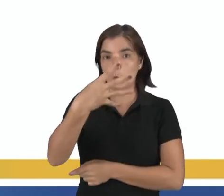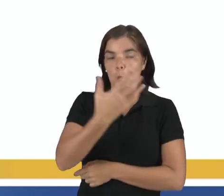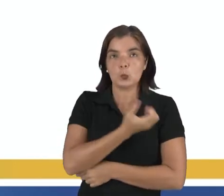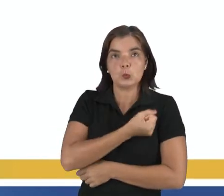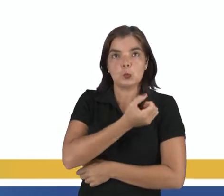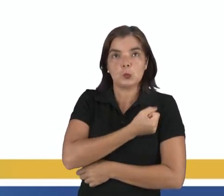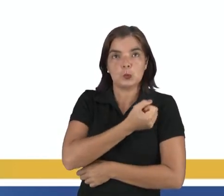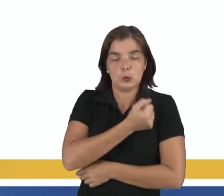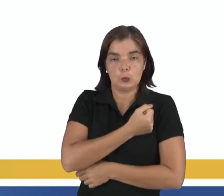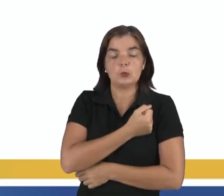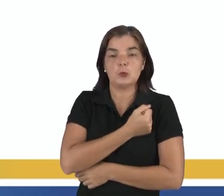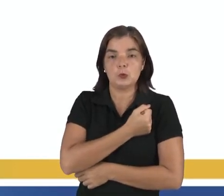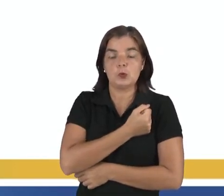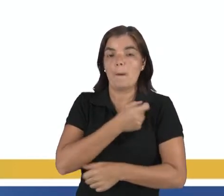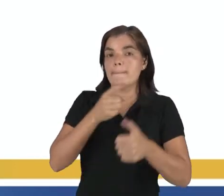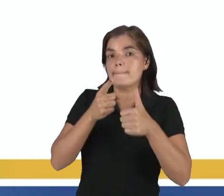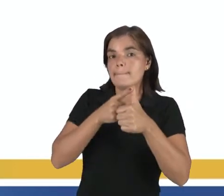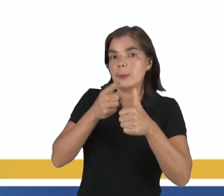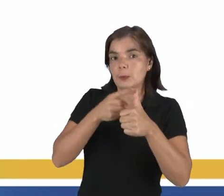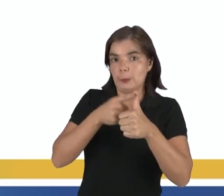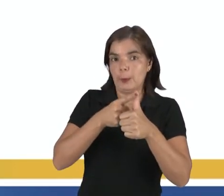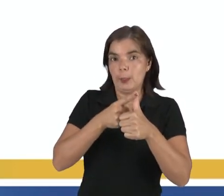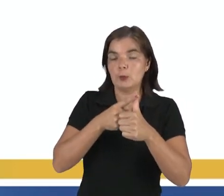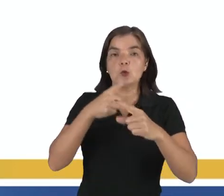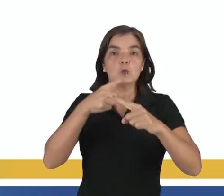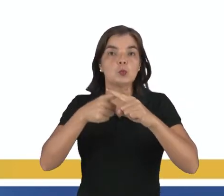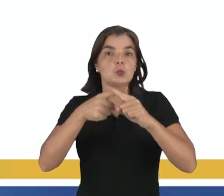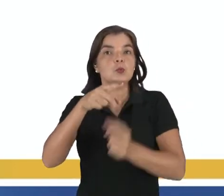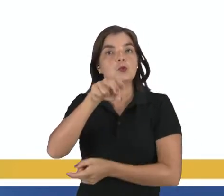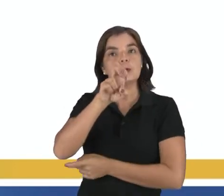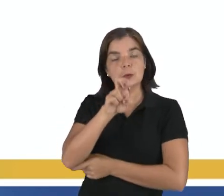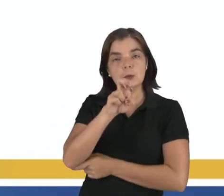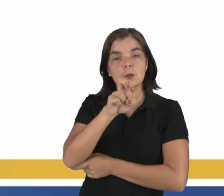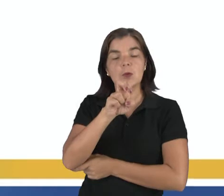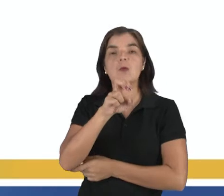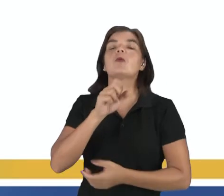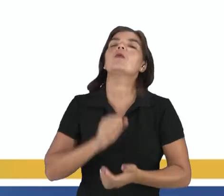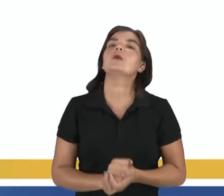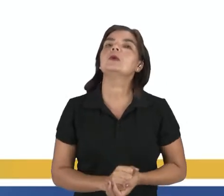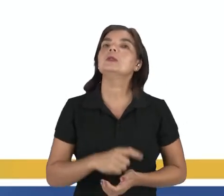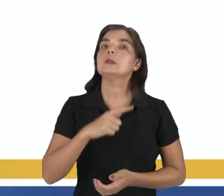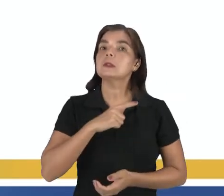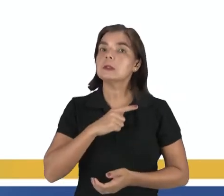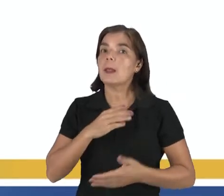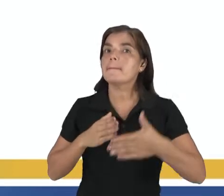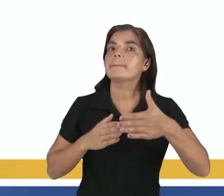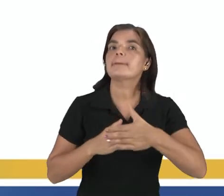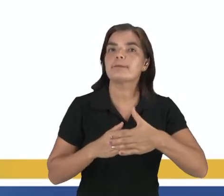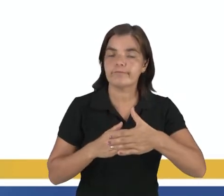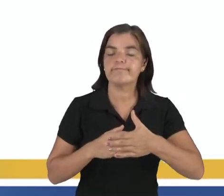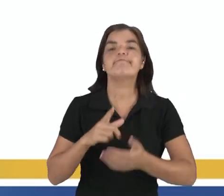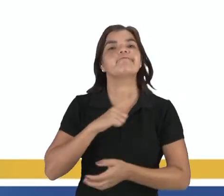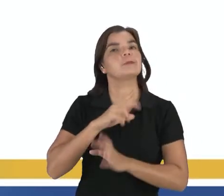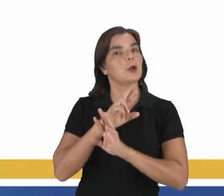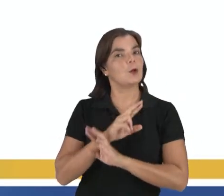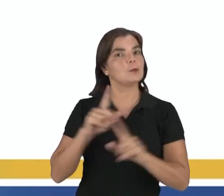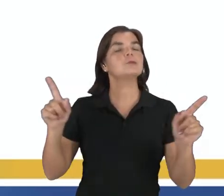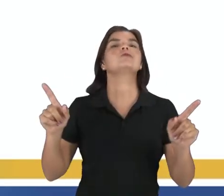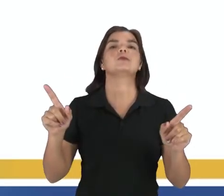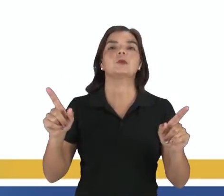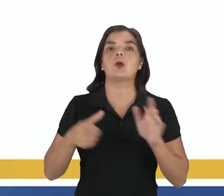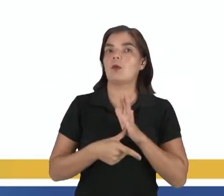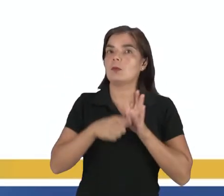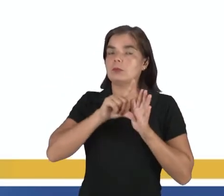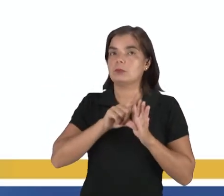4 números, os primeiros múltiplos de 5. E aí nós vamos ter uma sequência finita, que é diferente